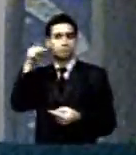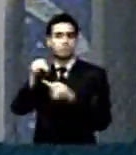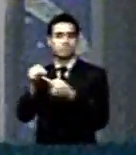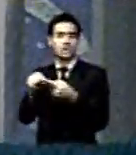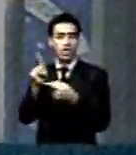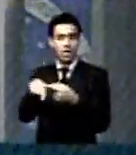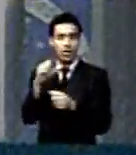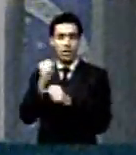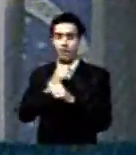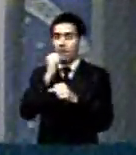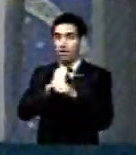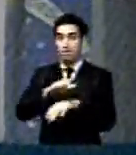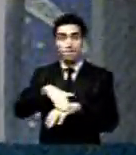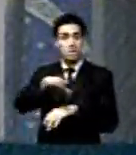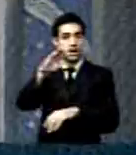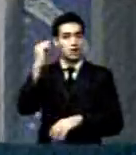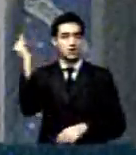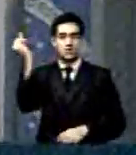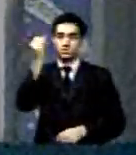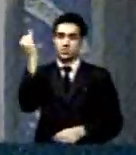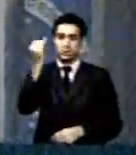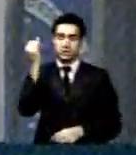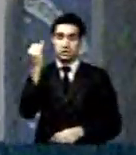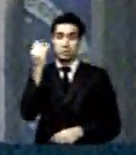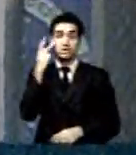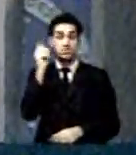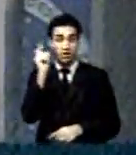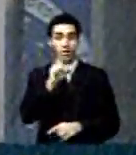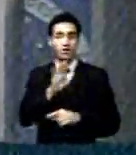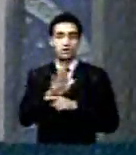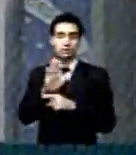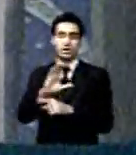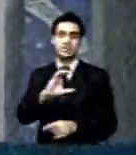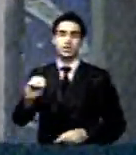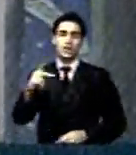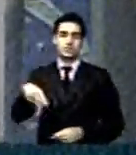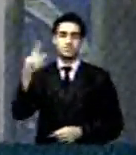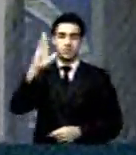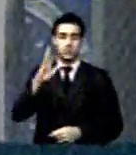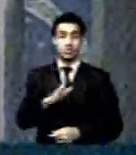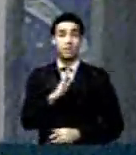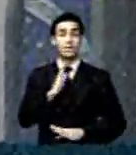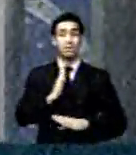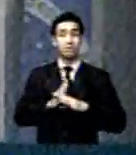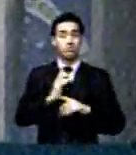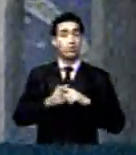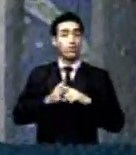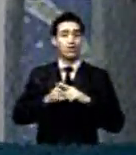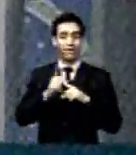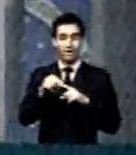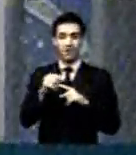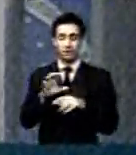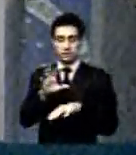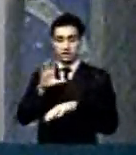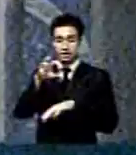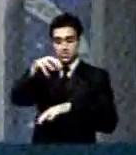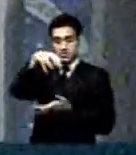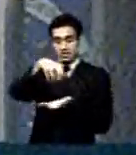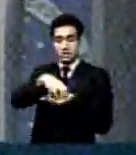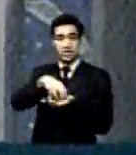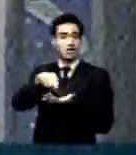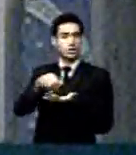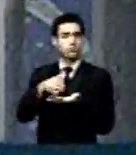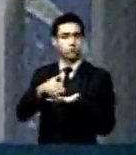uma obra das mais importantes para o centro-oeste brasileiro, visto que passa pelo centro de